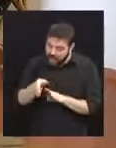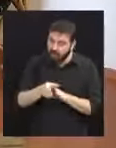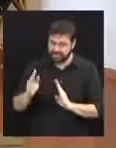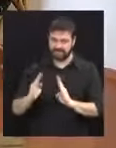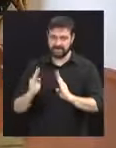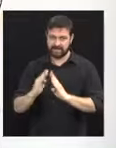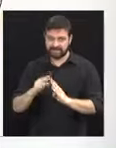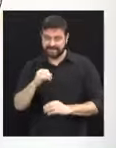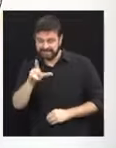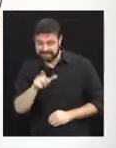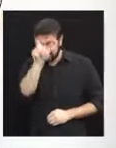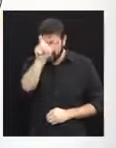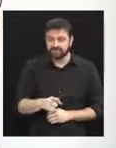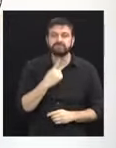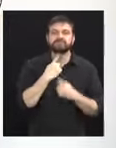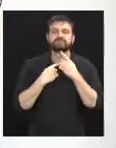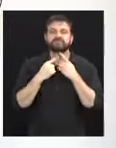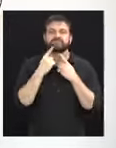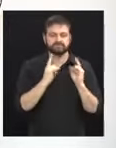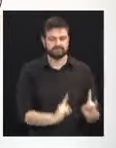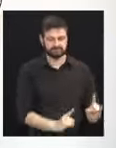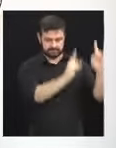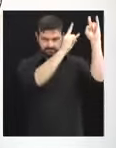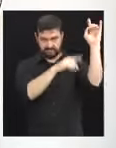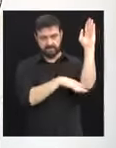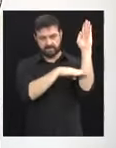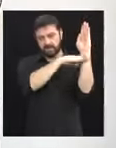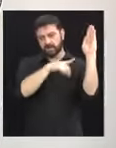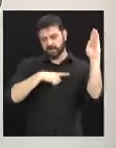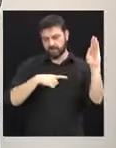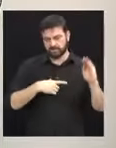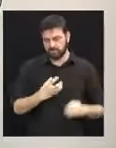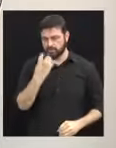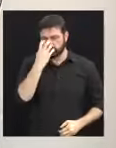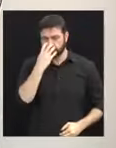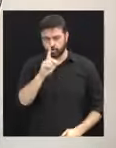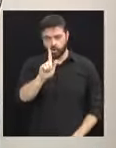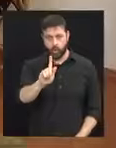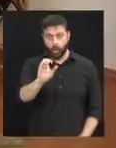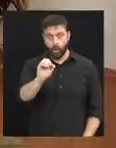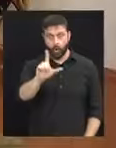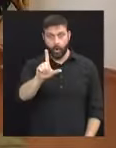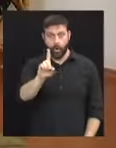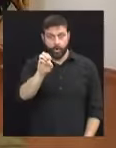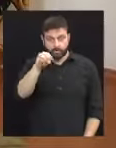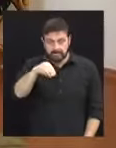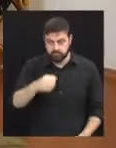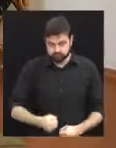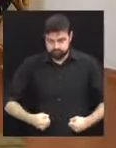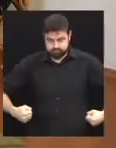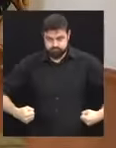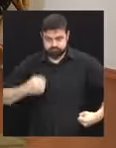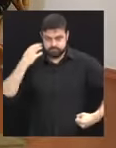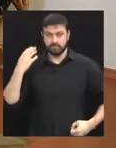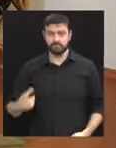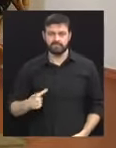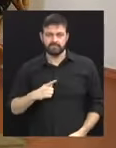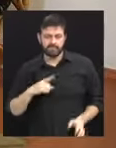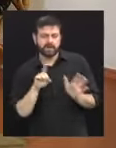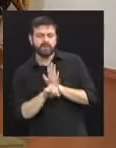da disponibilidade, eu conheço pessoas que têm o Golden dentro do apartamento, né? Como que é a sua rotina, Sara? É corrida? Você tem tempo